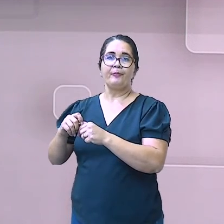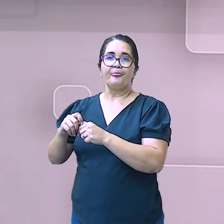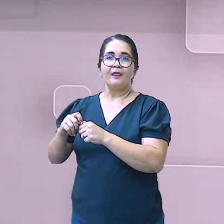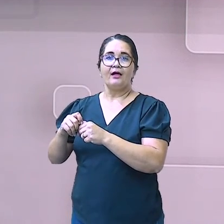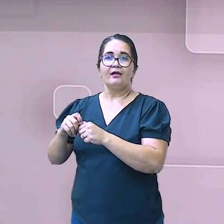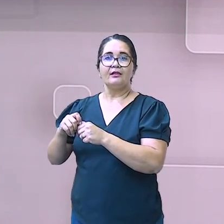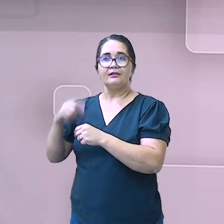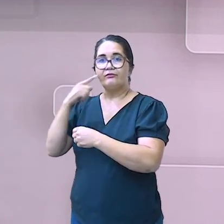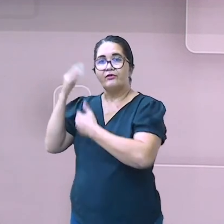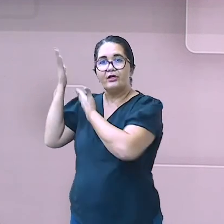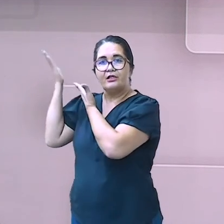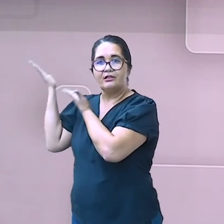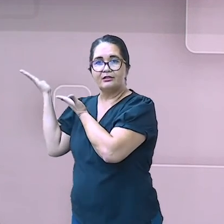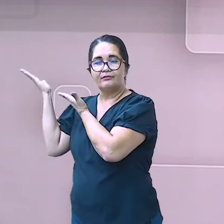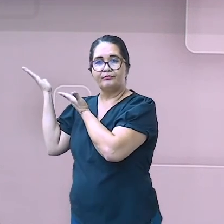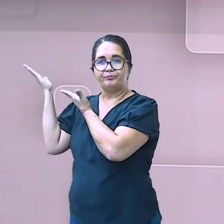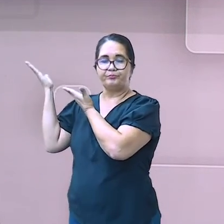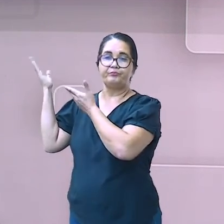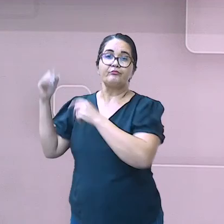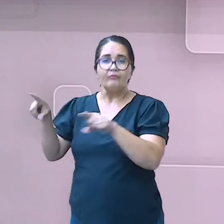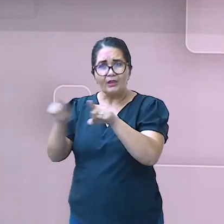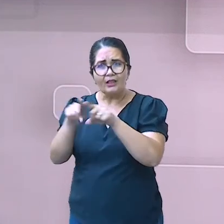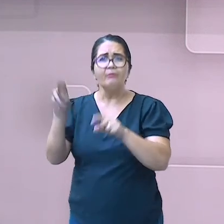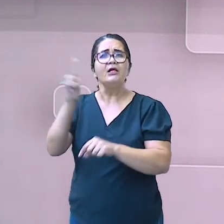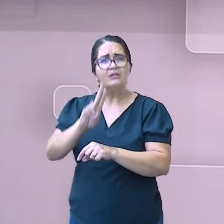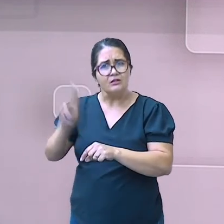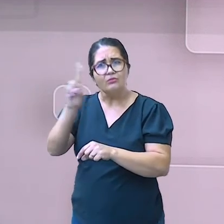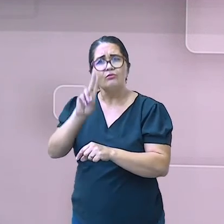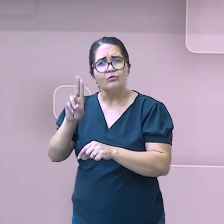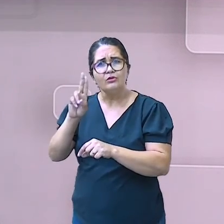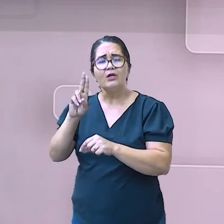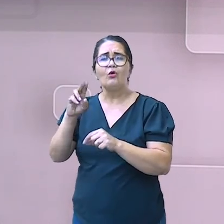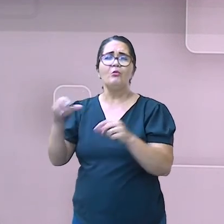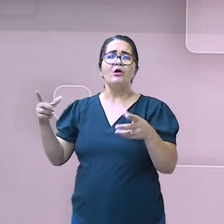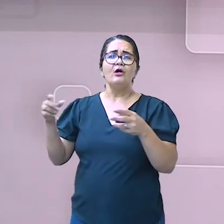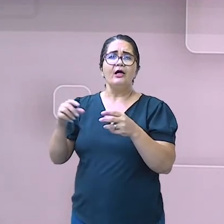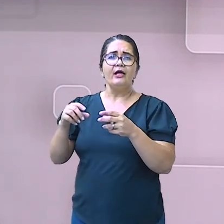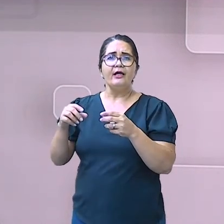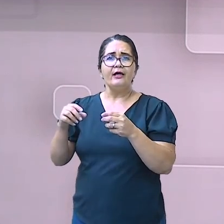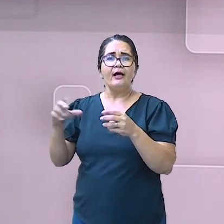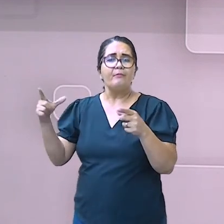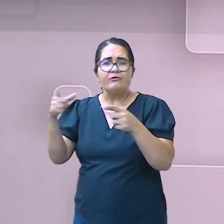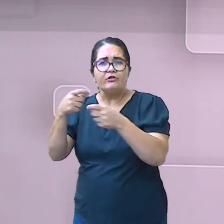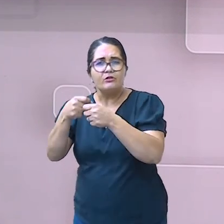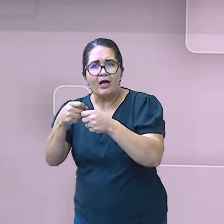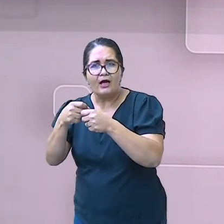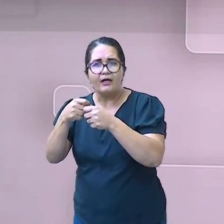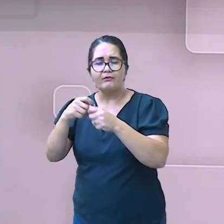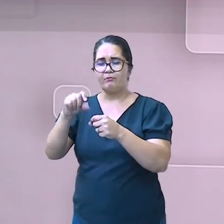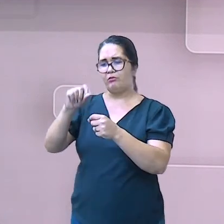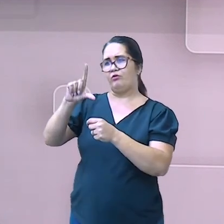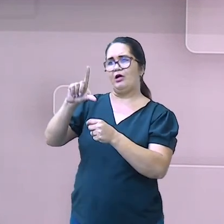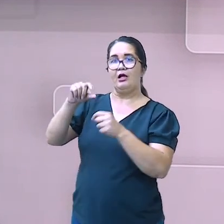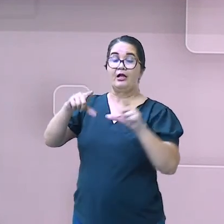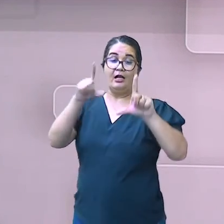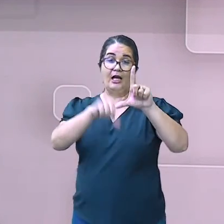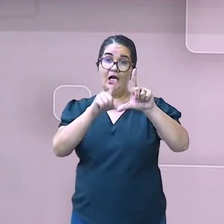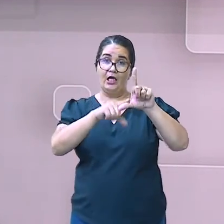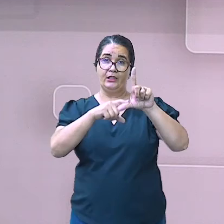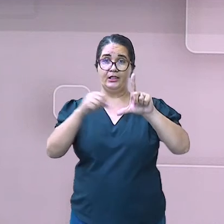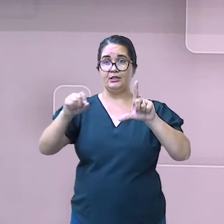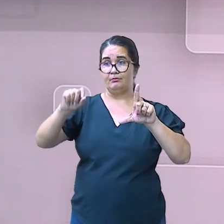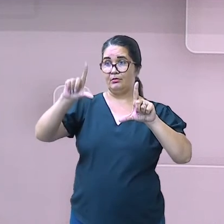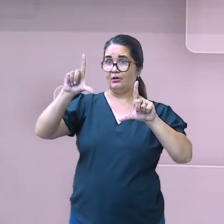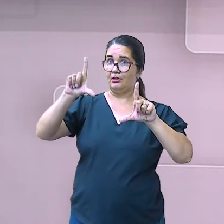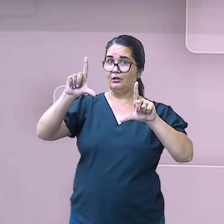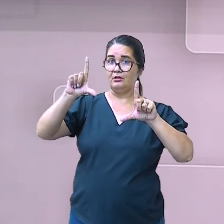Também usamos abreviatura. E essas abreviaturas nós usamos com letras maiúsculas, né, os